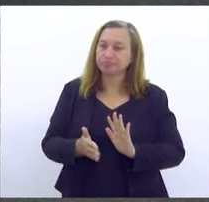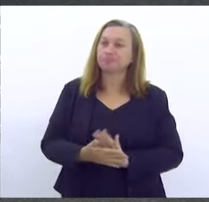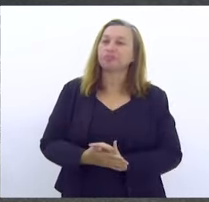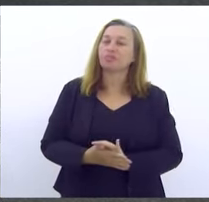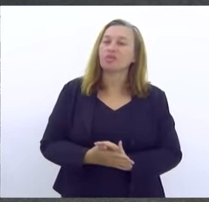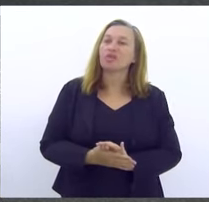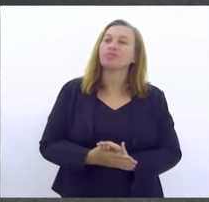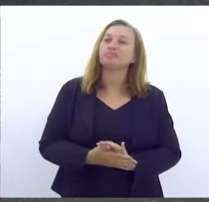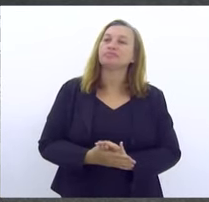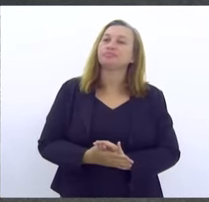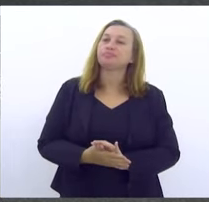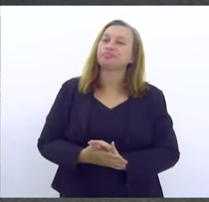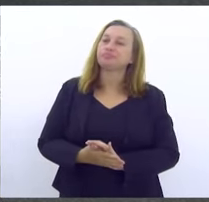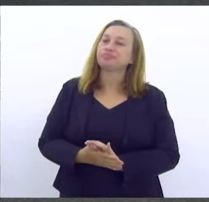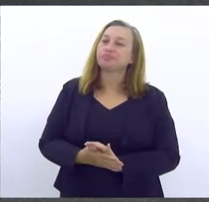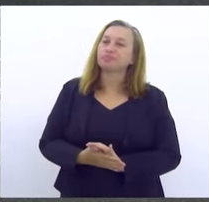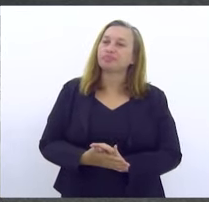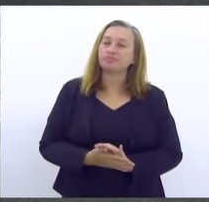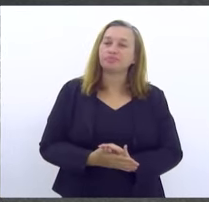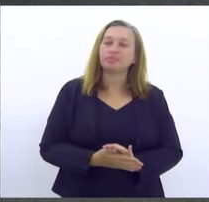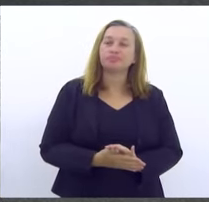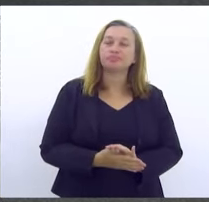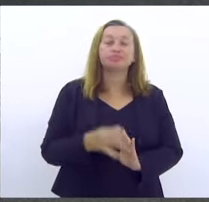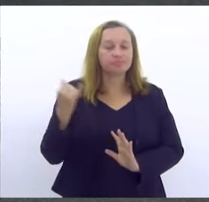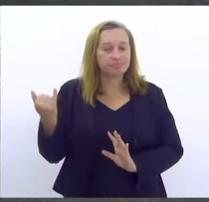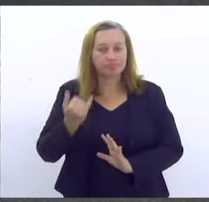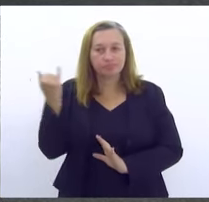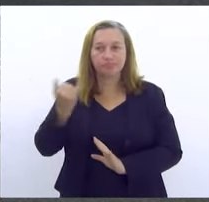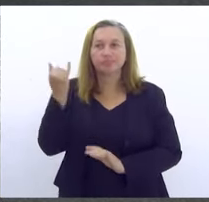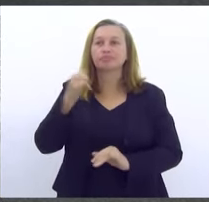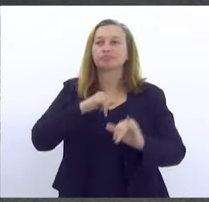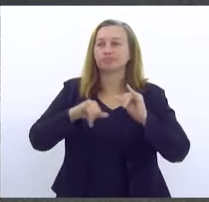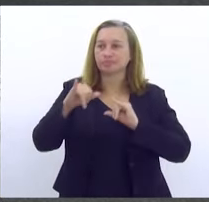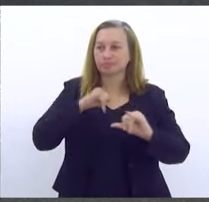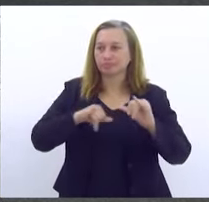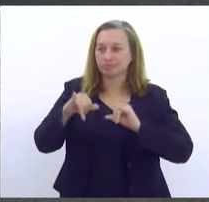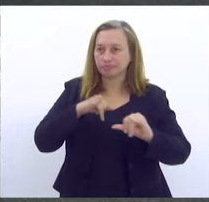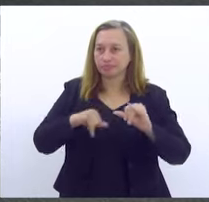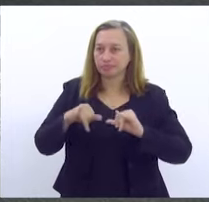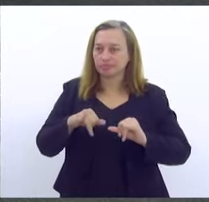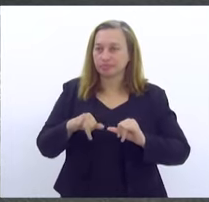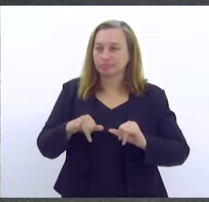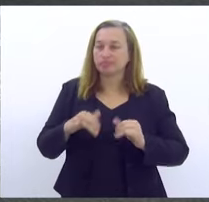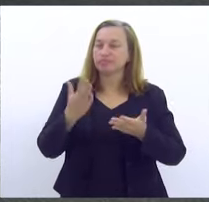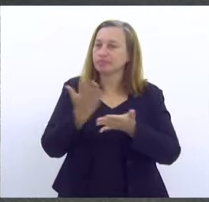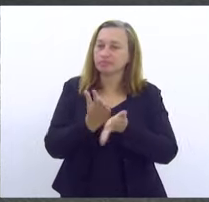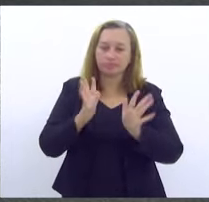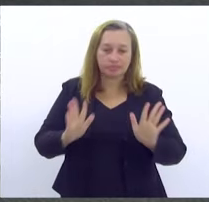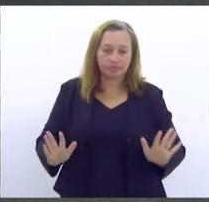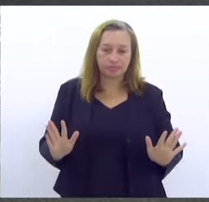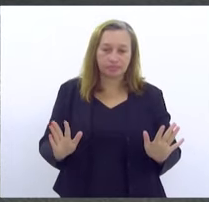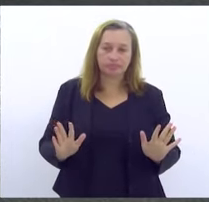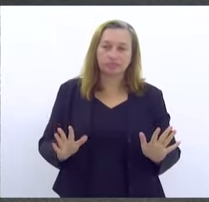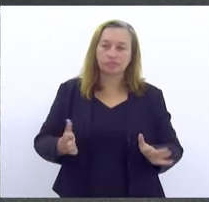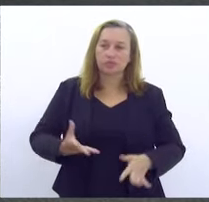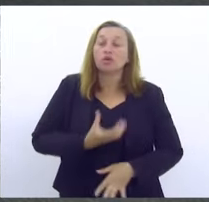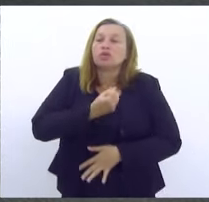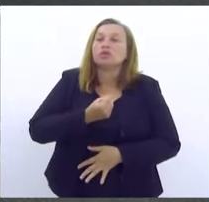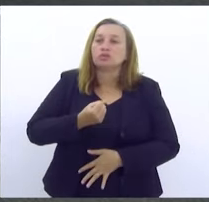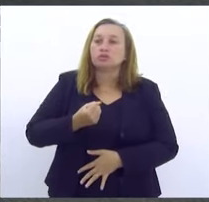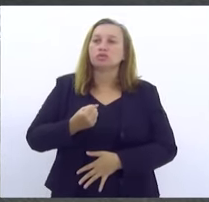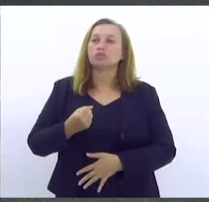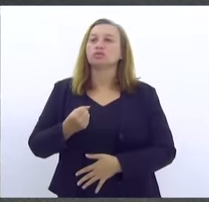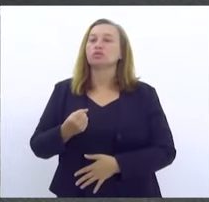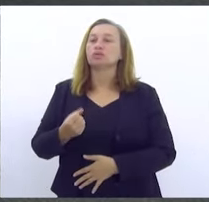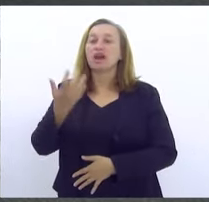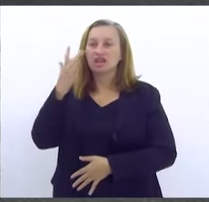à população fluminense essa importante informação para que acabe de uma vez por todas o susto do